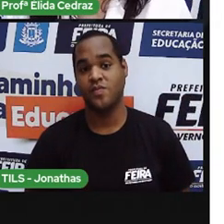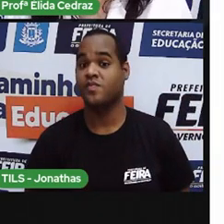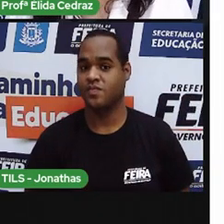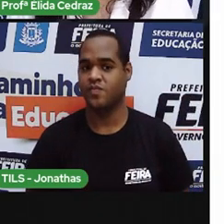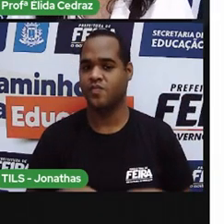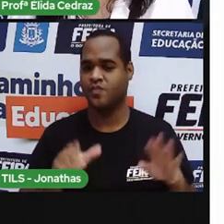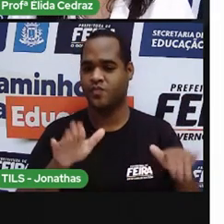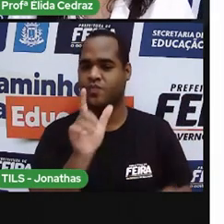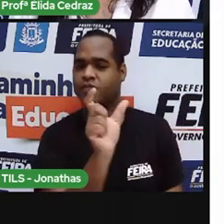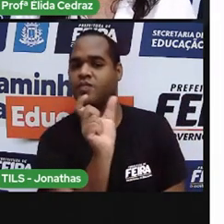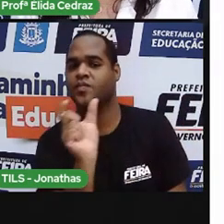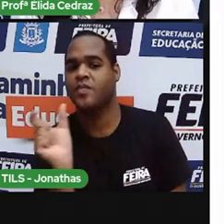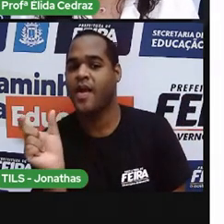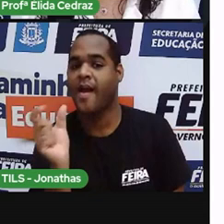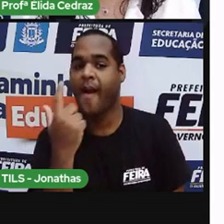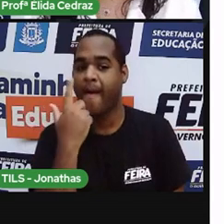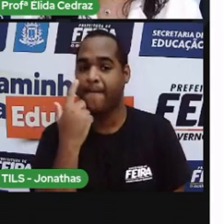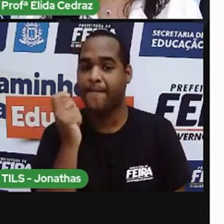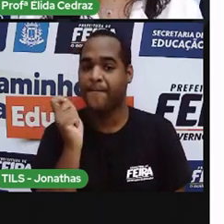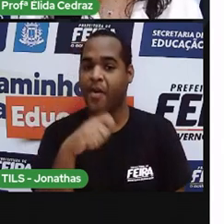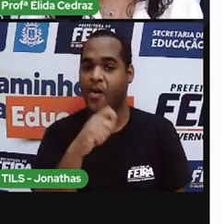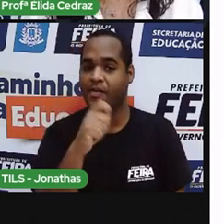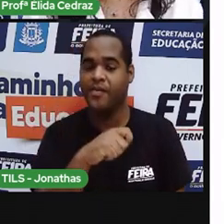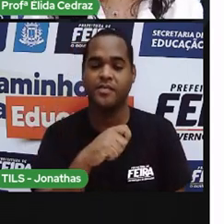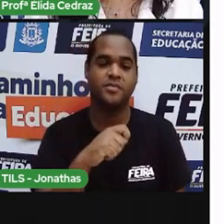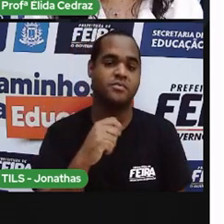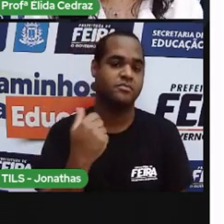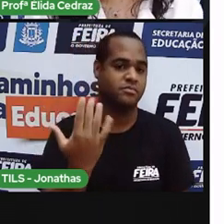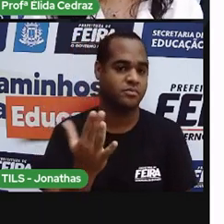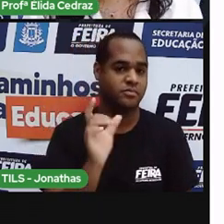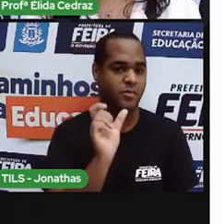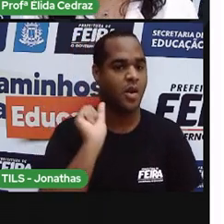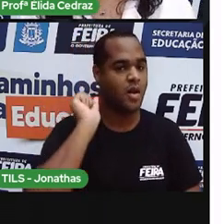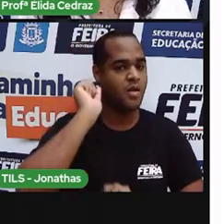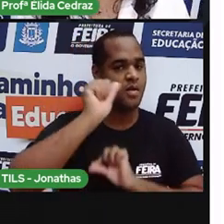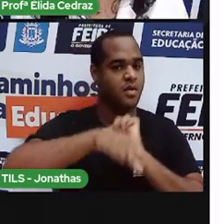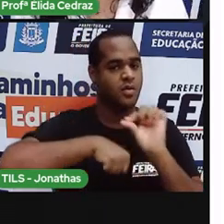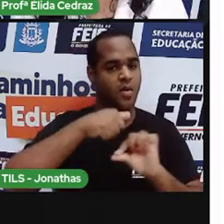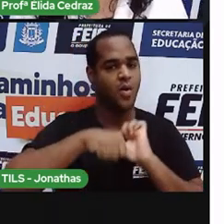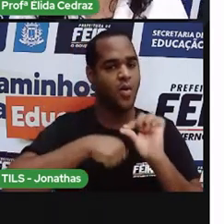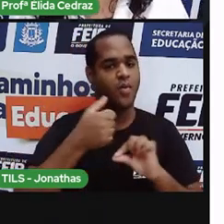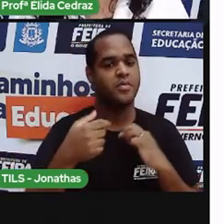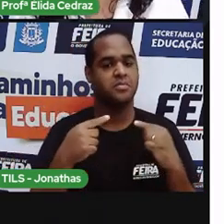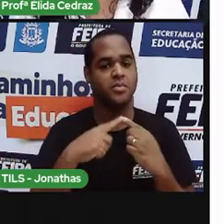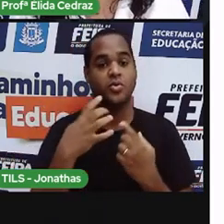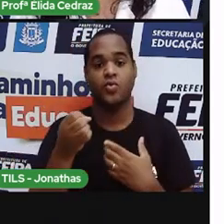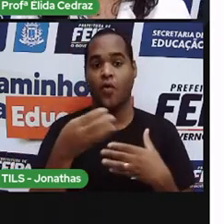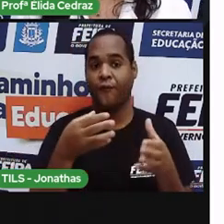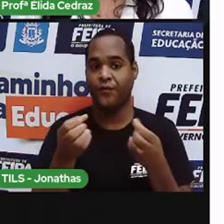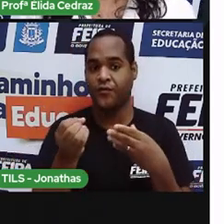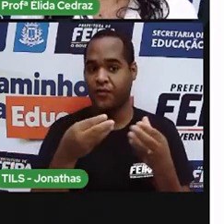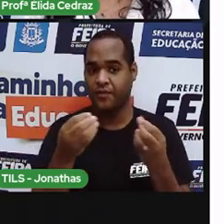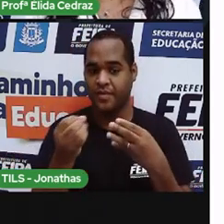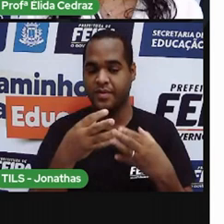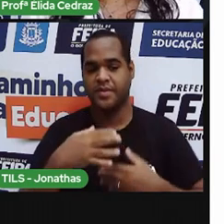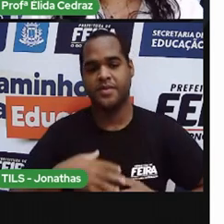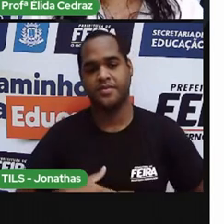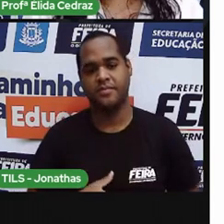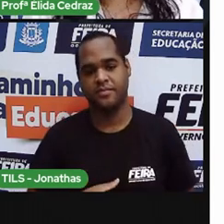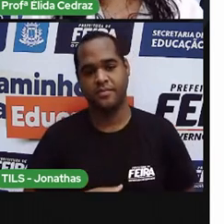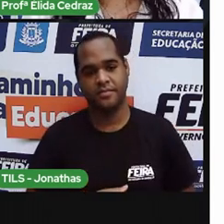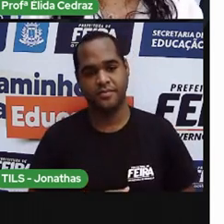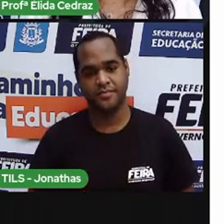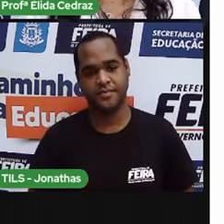as palavras podem ser transformadas em palavras novas.